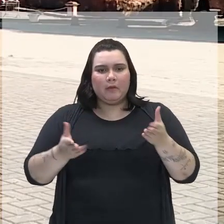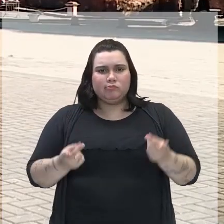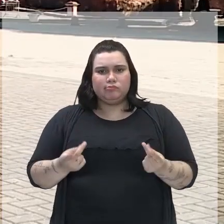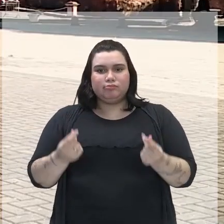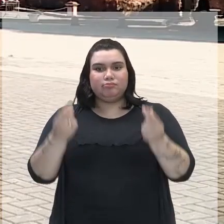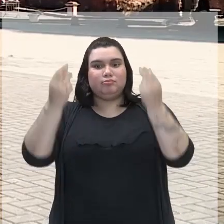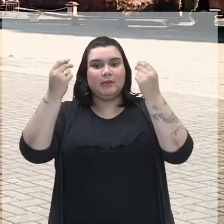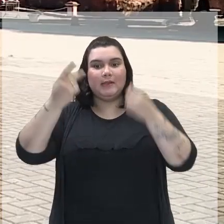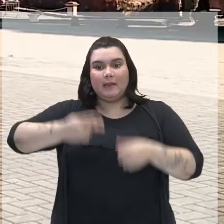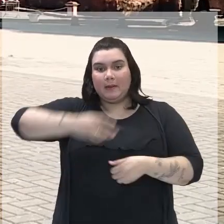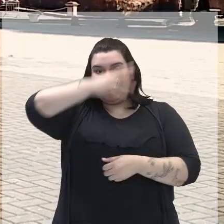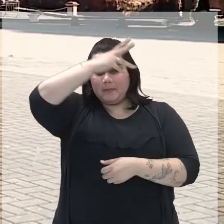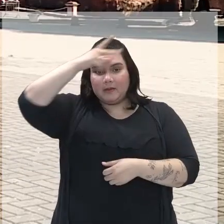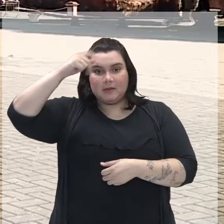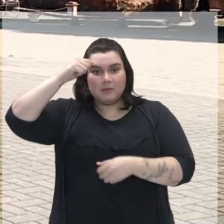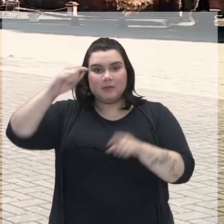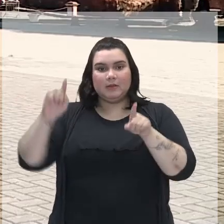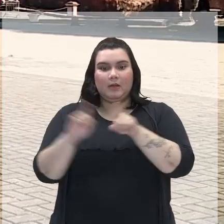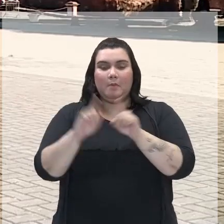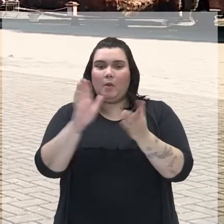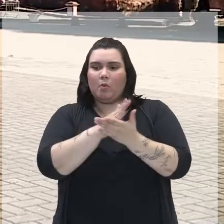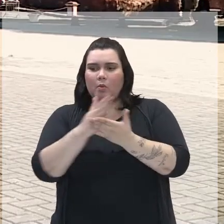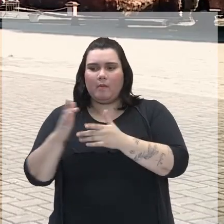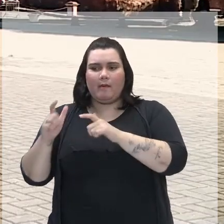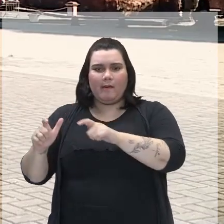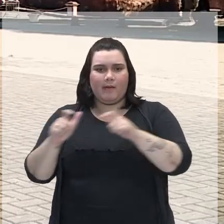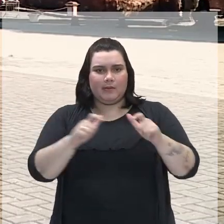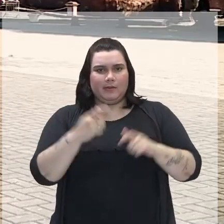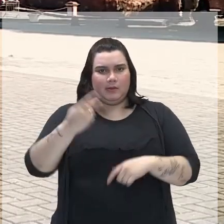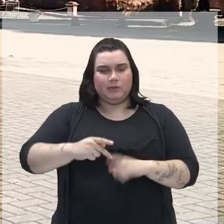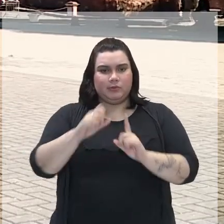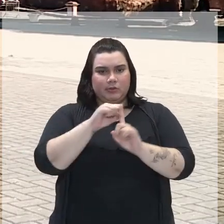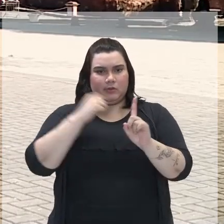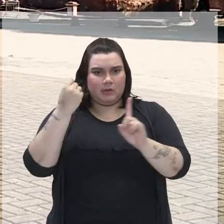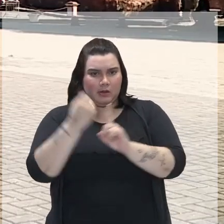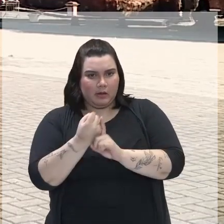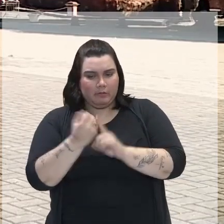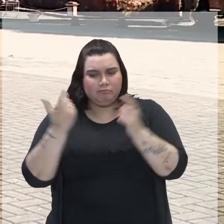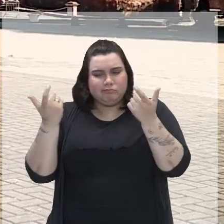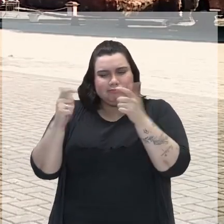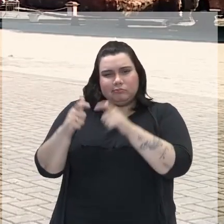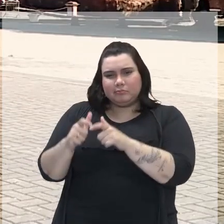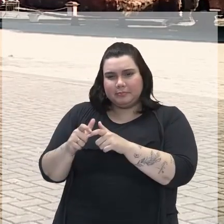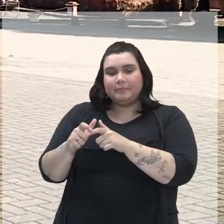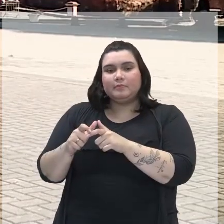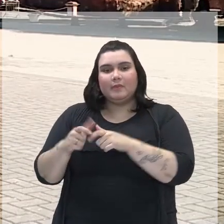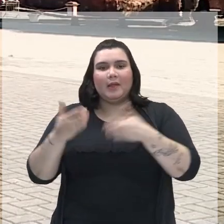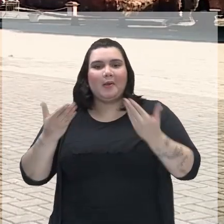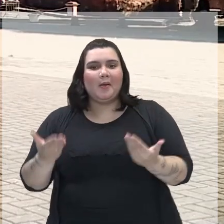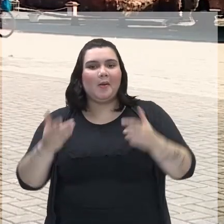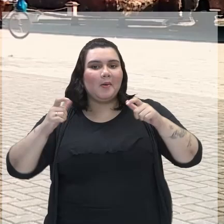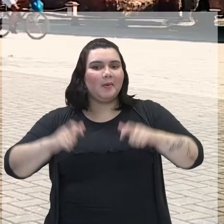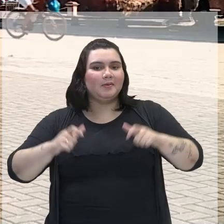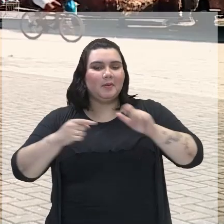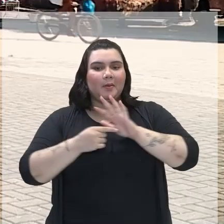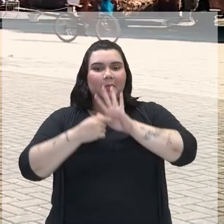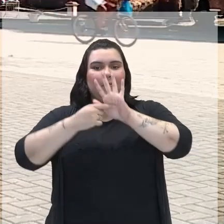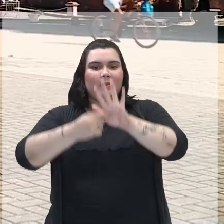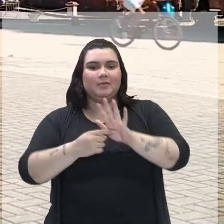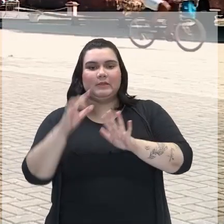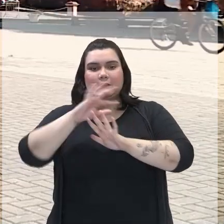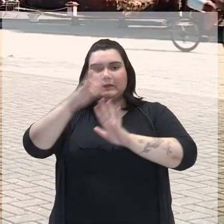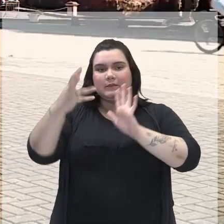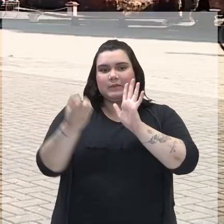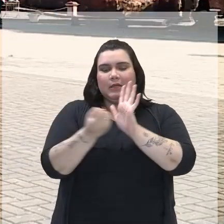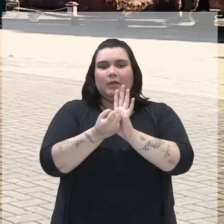Manaus e para, claro, alguns setores da nossa sociedade, para pouquíssimas pessoas, na verdade, nada melhor do que a gente trazer para vocês alguns símbolos